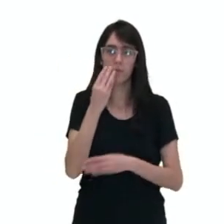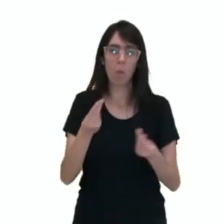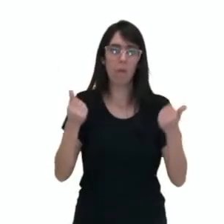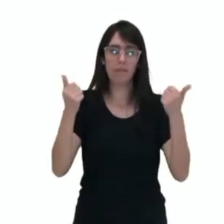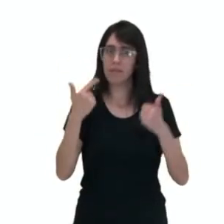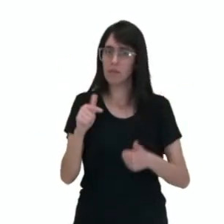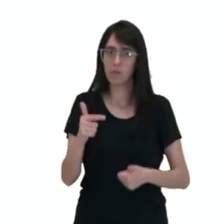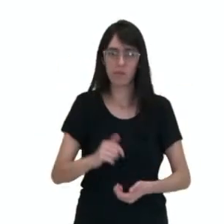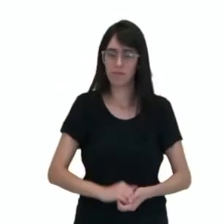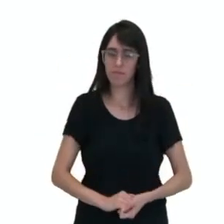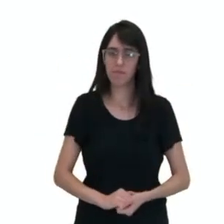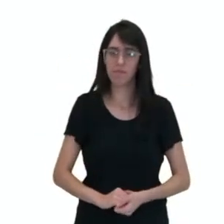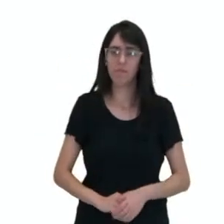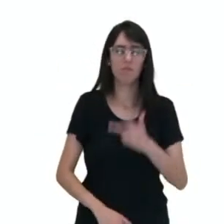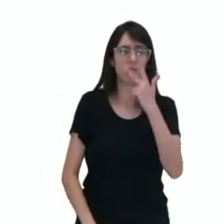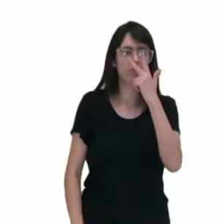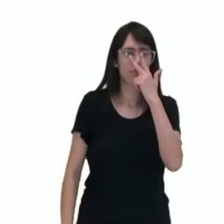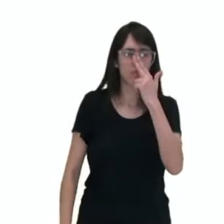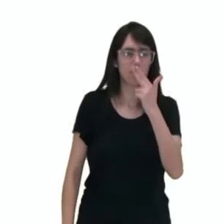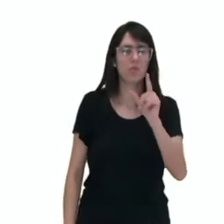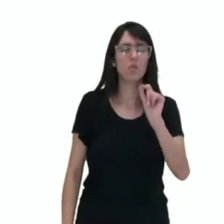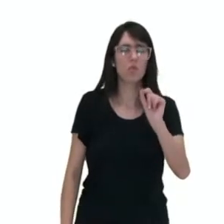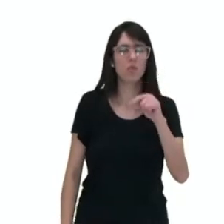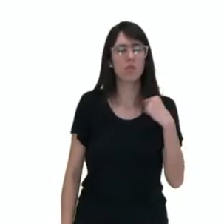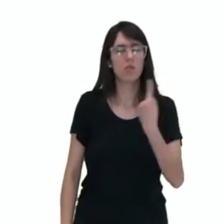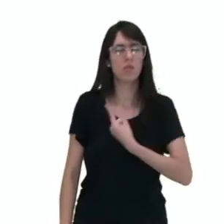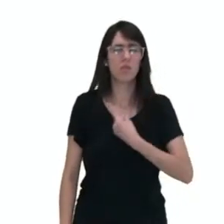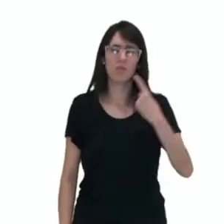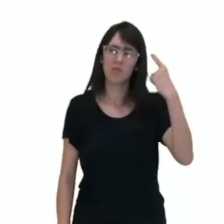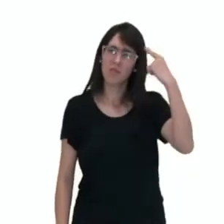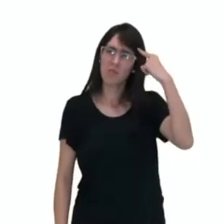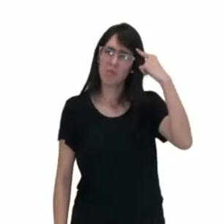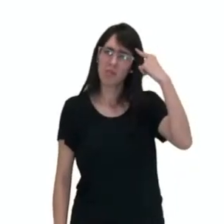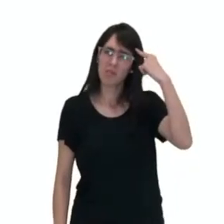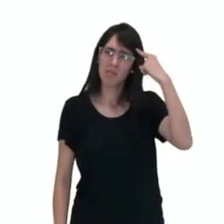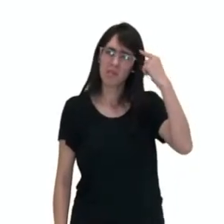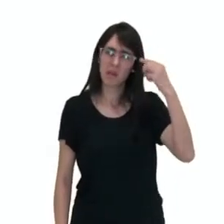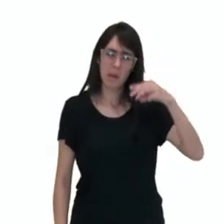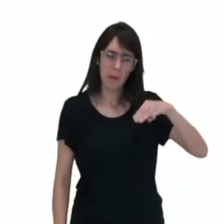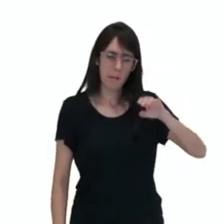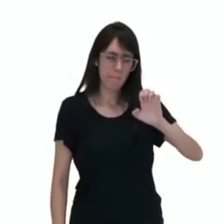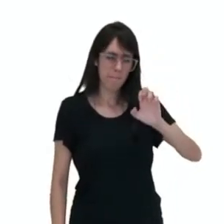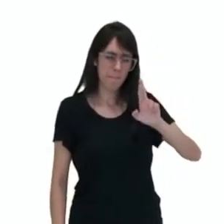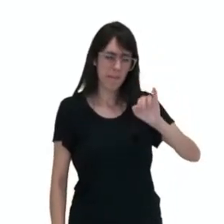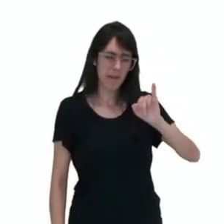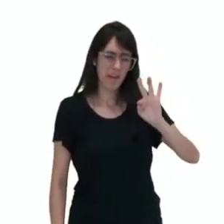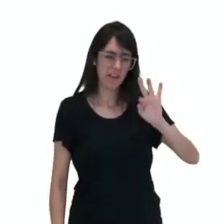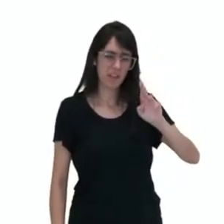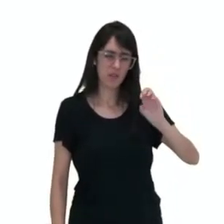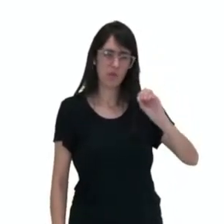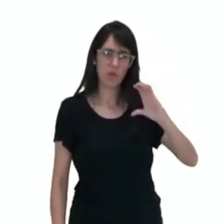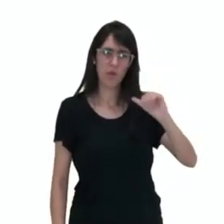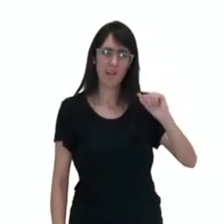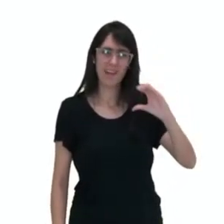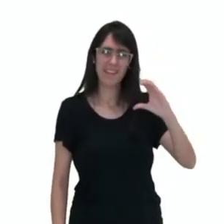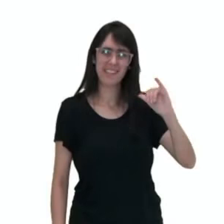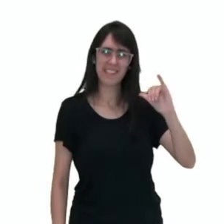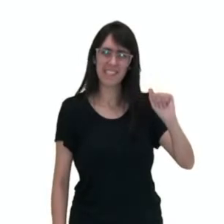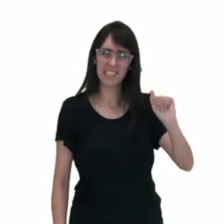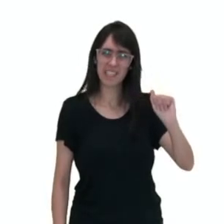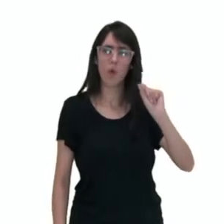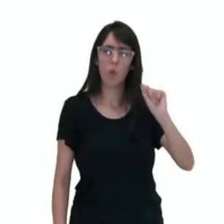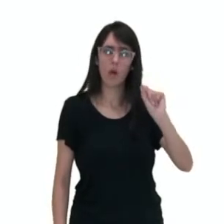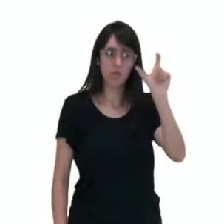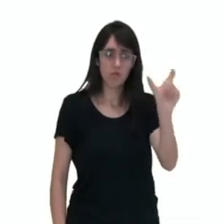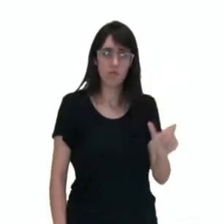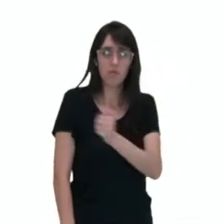qualidade. Será que podemos pensar em meritocracia quando um entra na idade escolar com 2